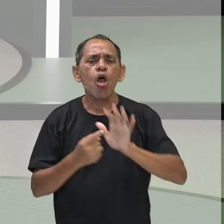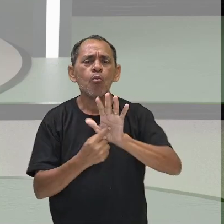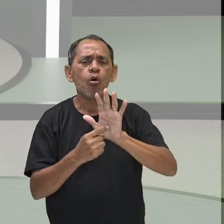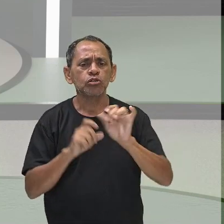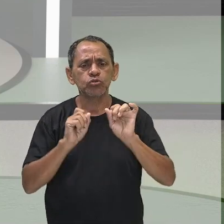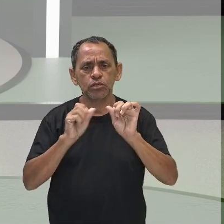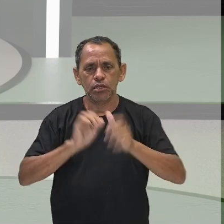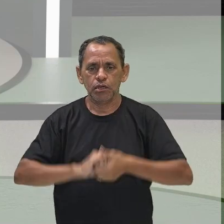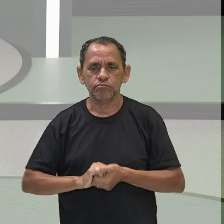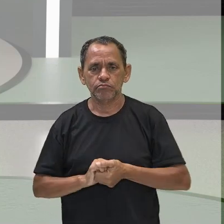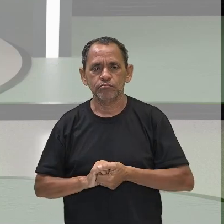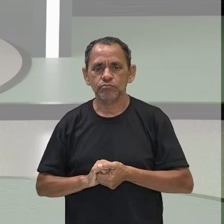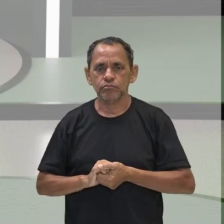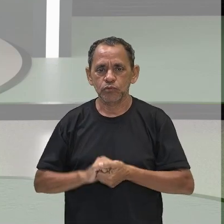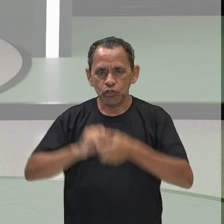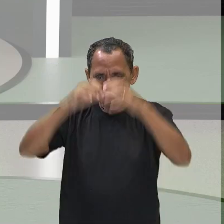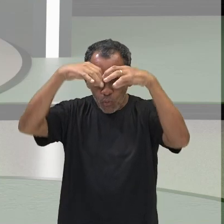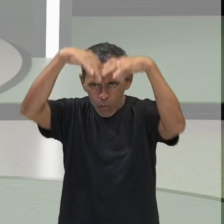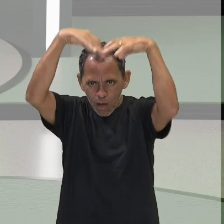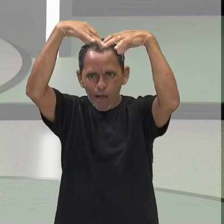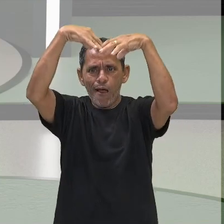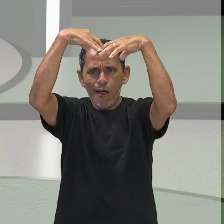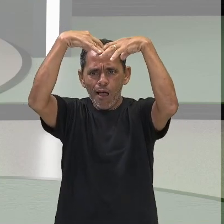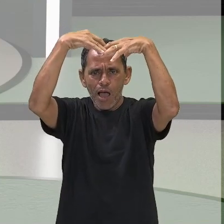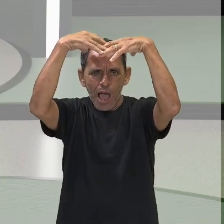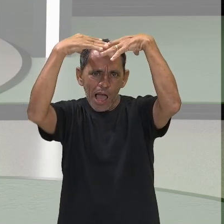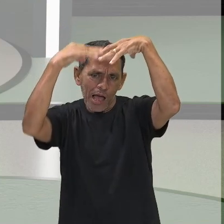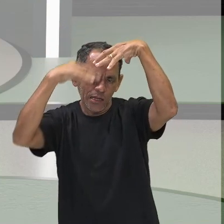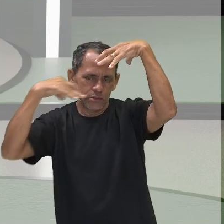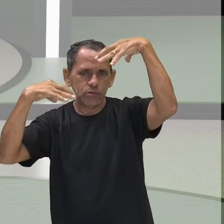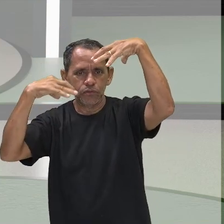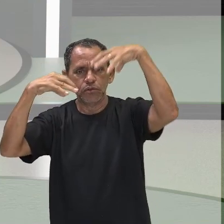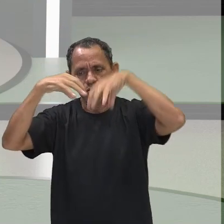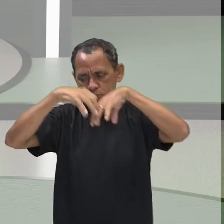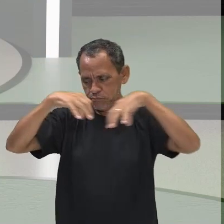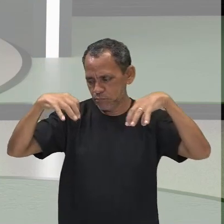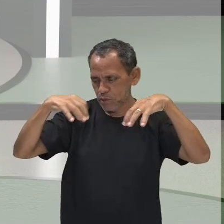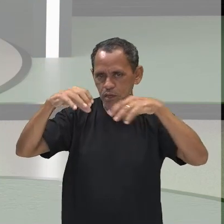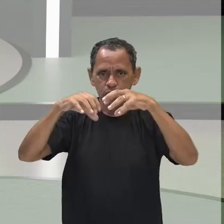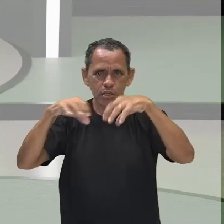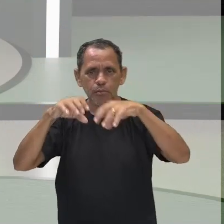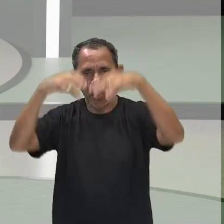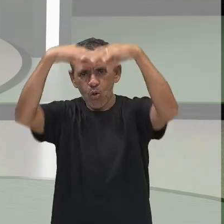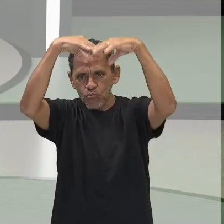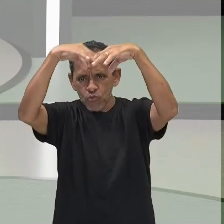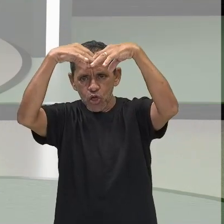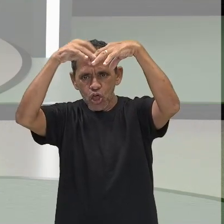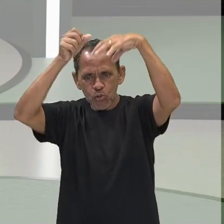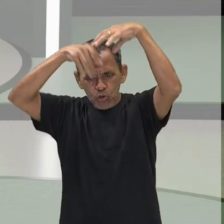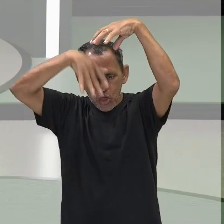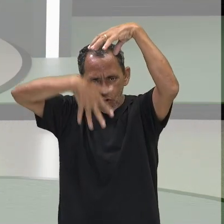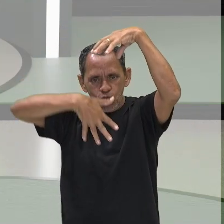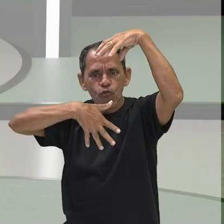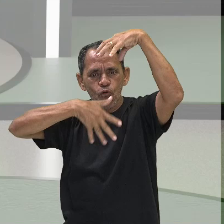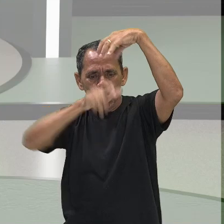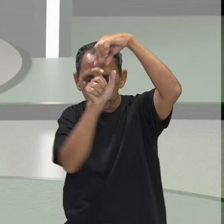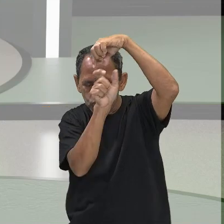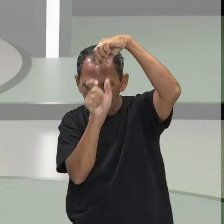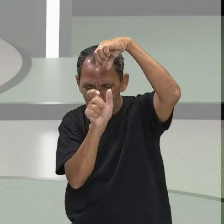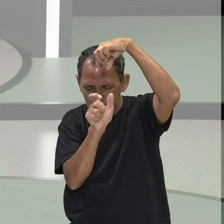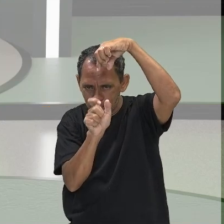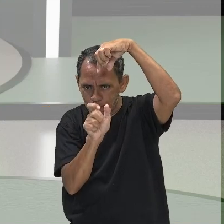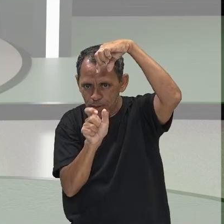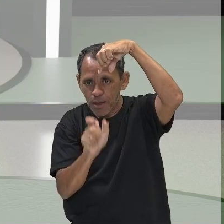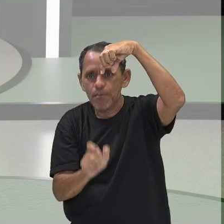essa divisão, ok? Então, nós temos aí também o sistema nervoso, a medula espinhal, olha aí,